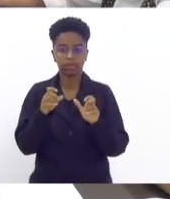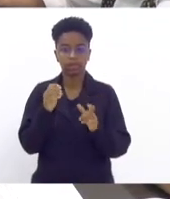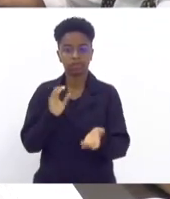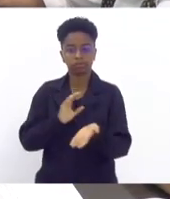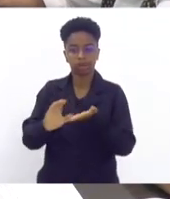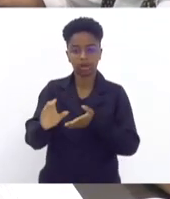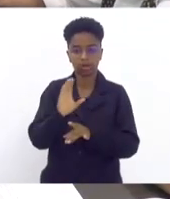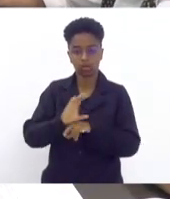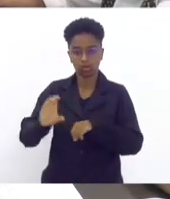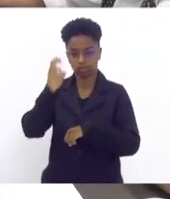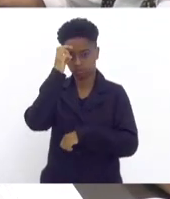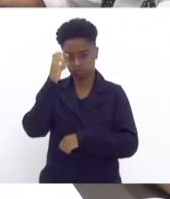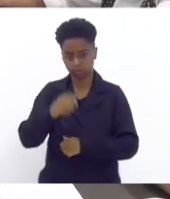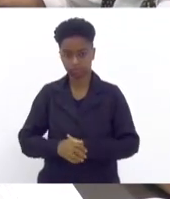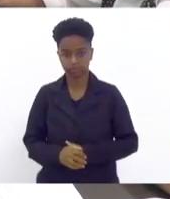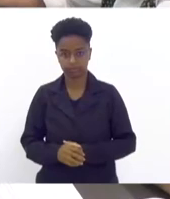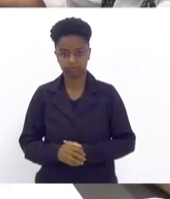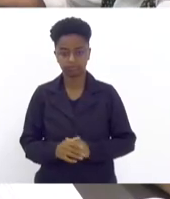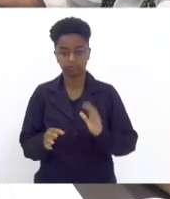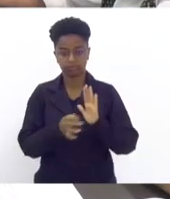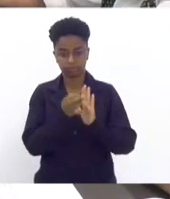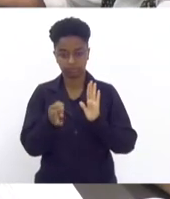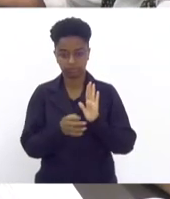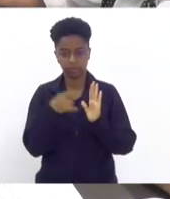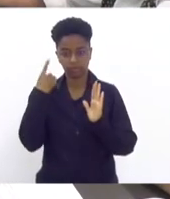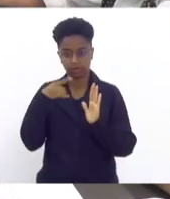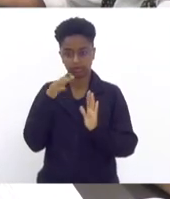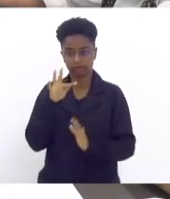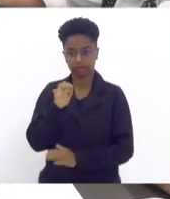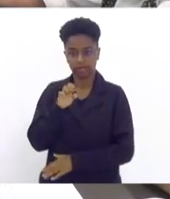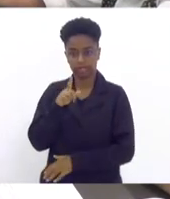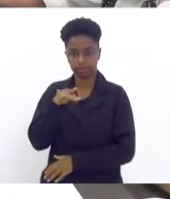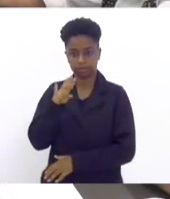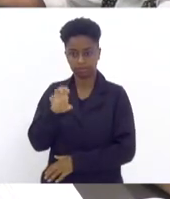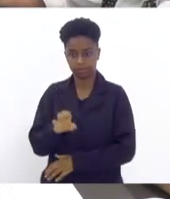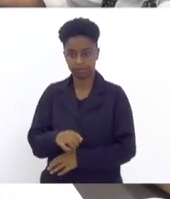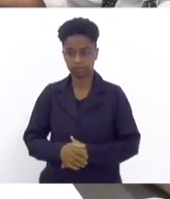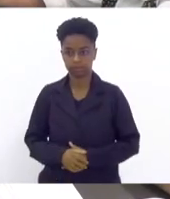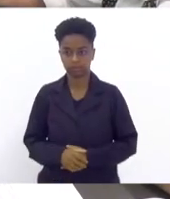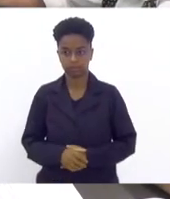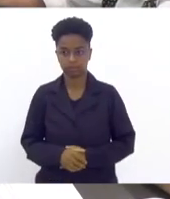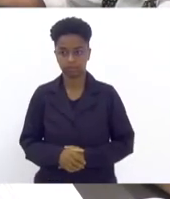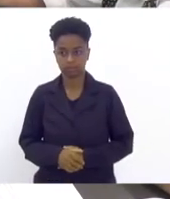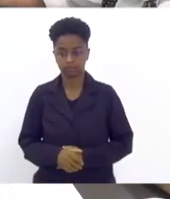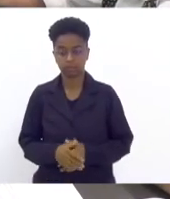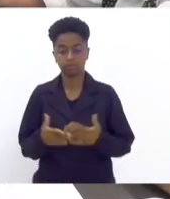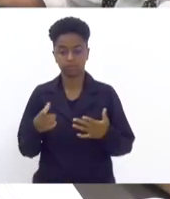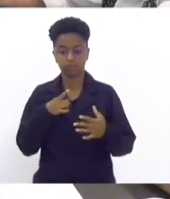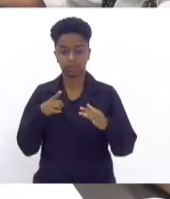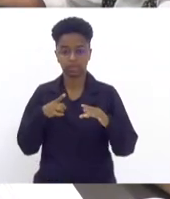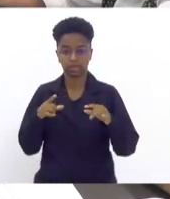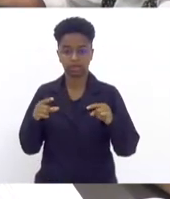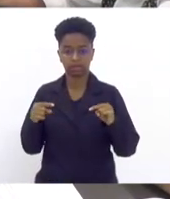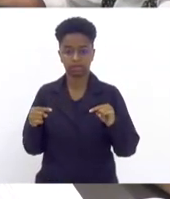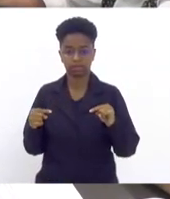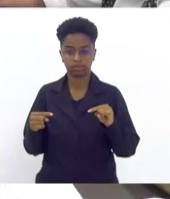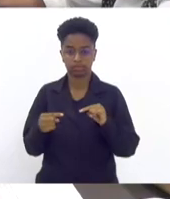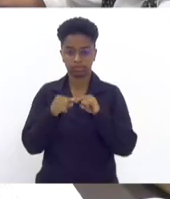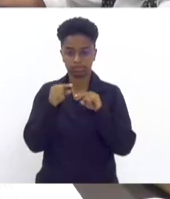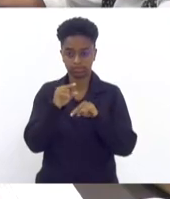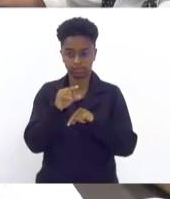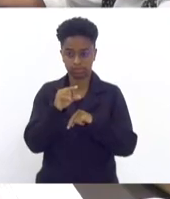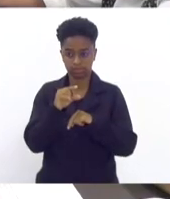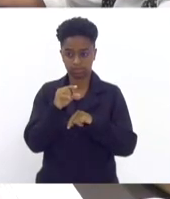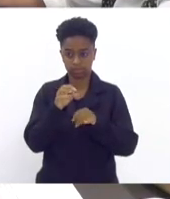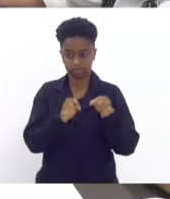à cultura. Para aparecer, deputado Filipinho Raves. Pela ilegalidade com emendas, mas... Eu vou pedir vista,